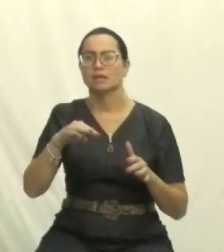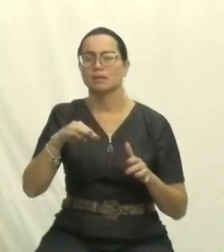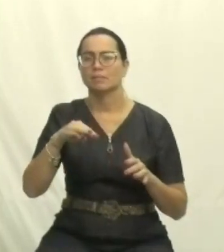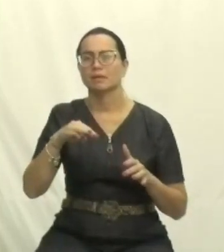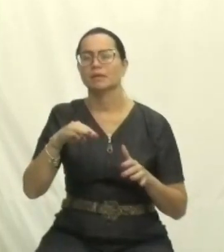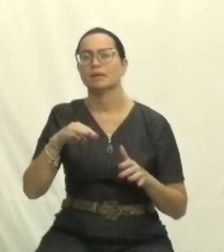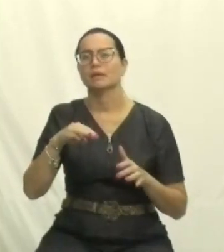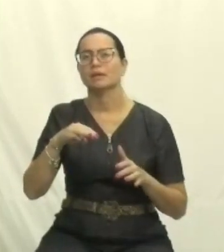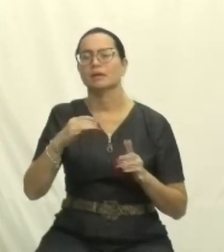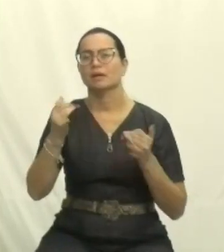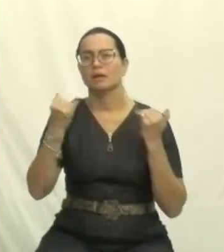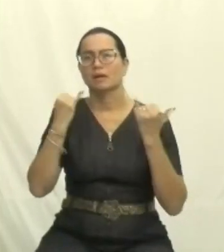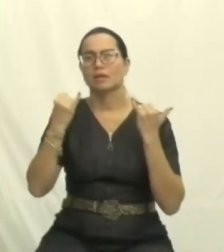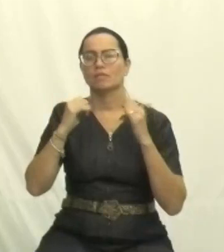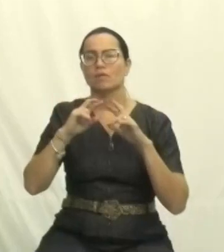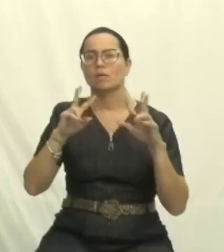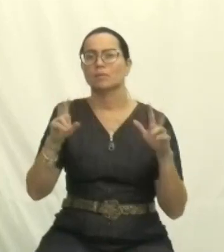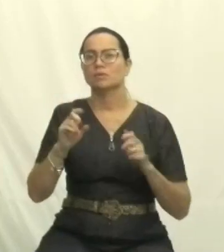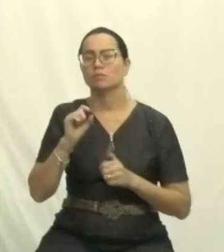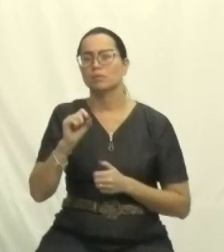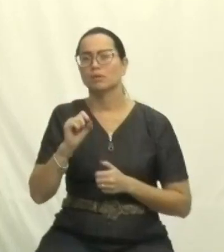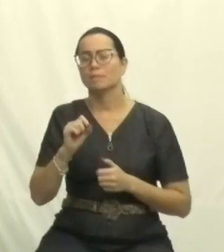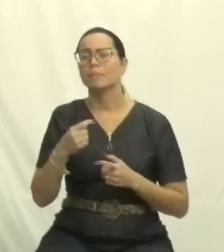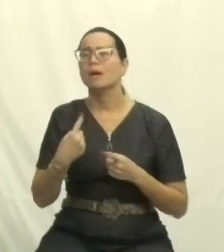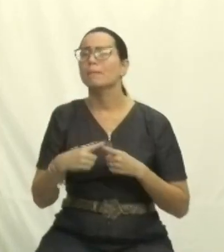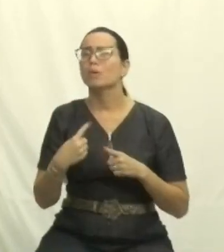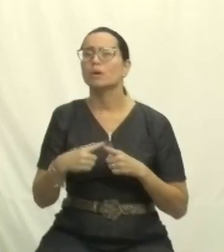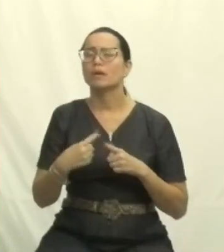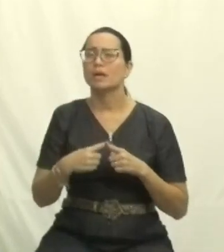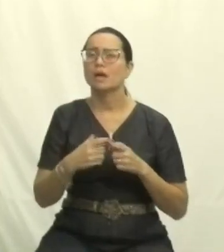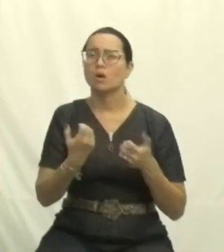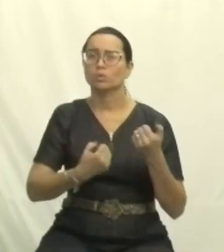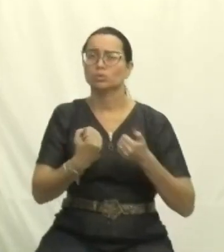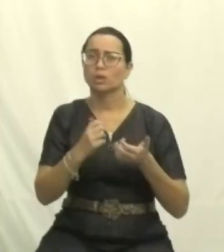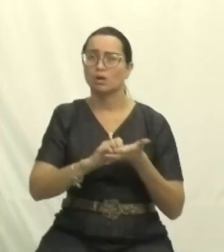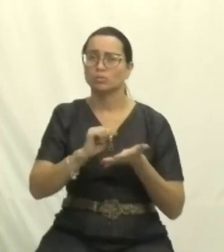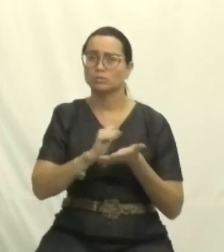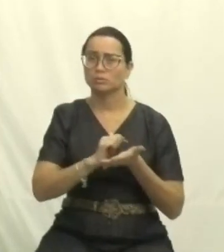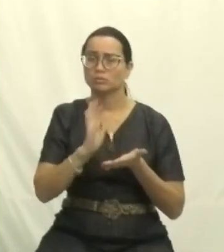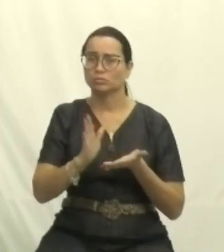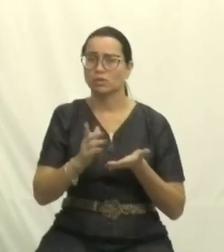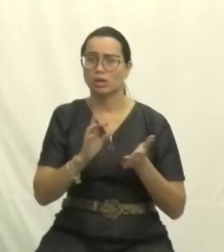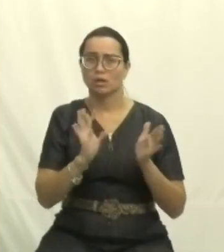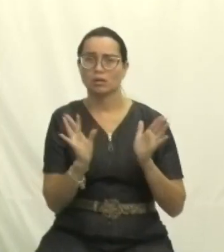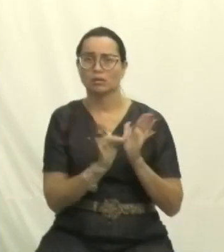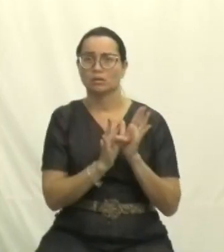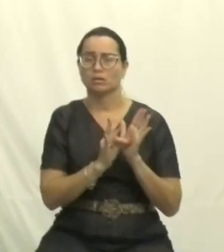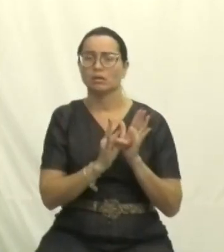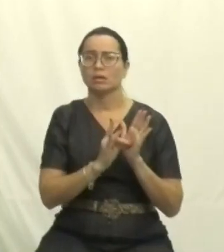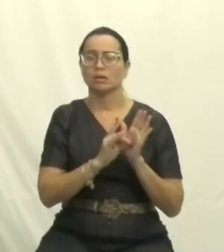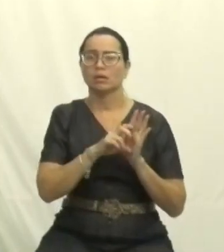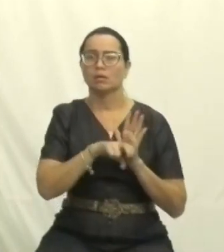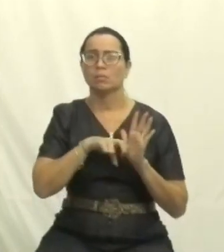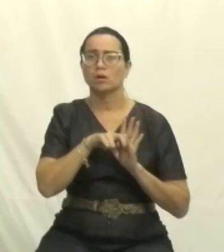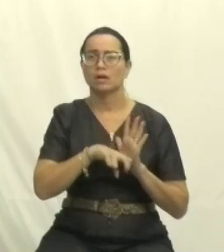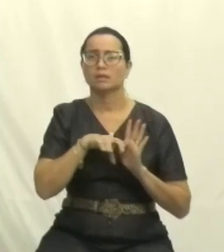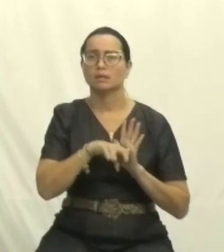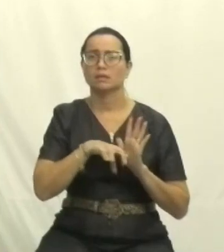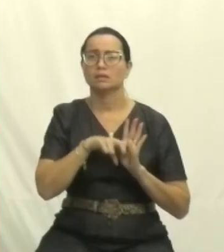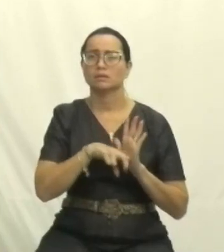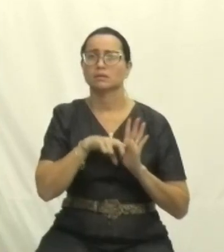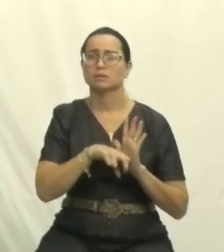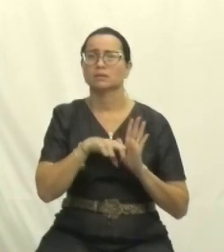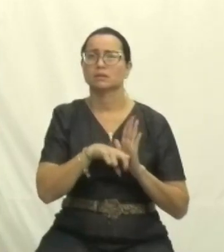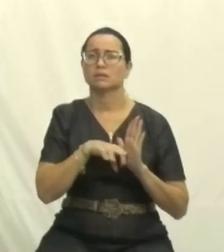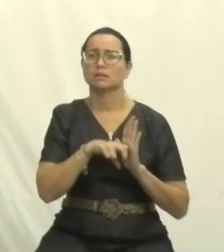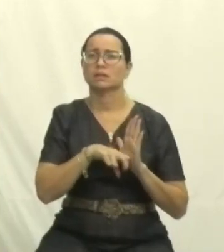que informe por quais motivos os veículos cadastrados e adesivados como cadeirantes, deficientes físicos, estão